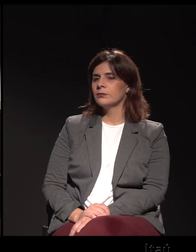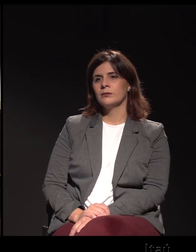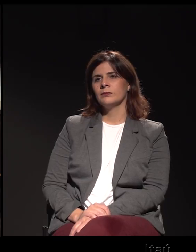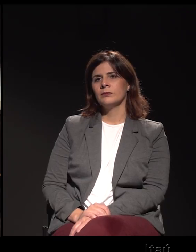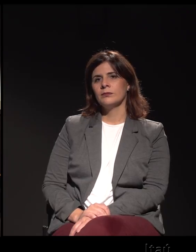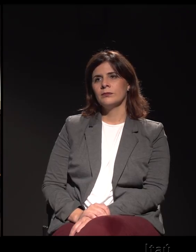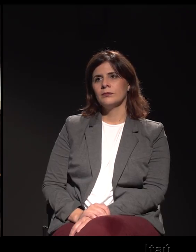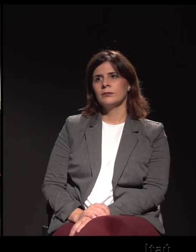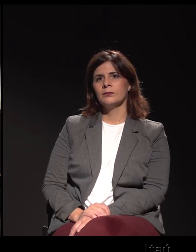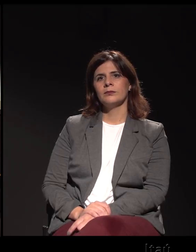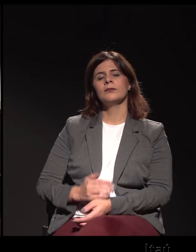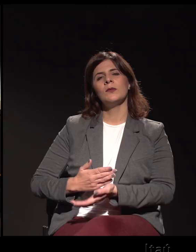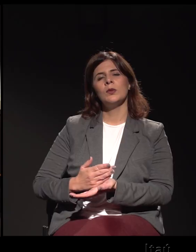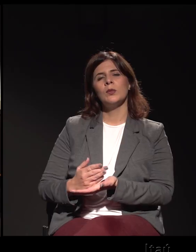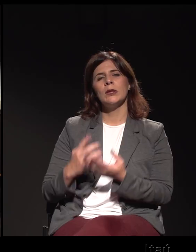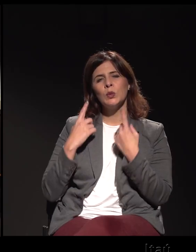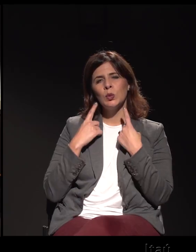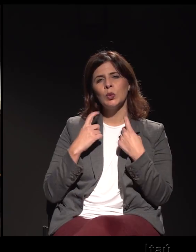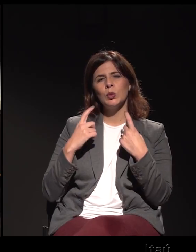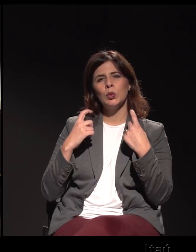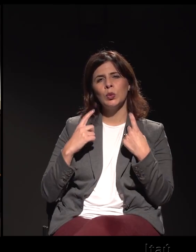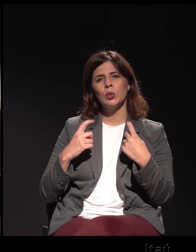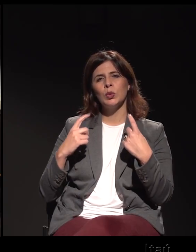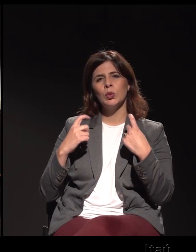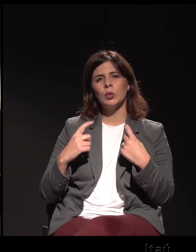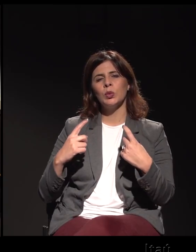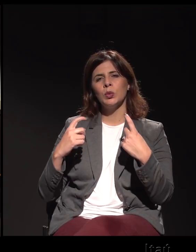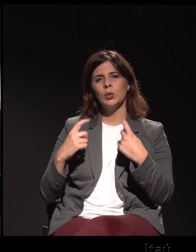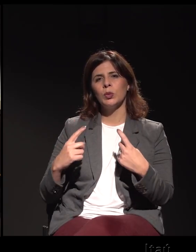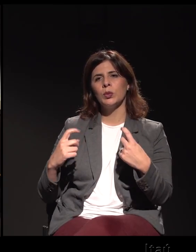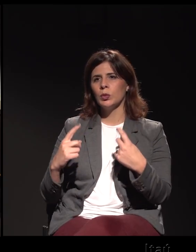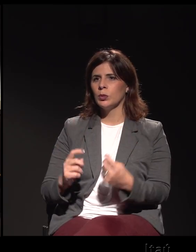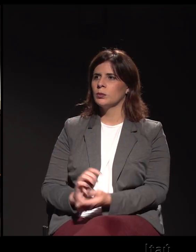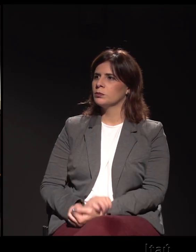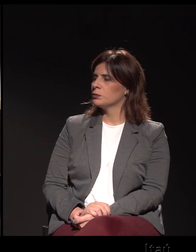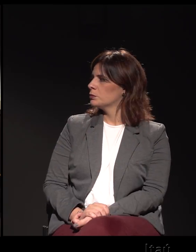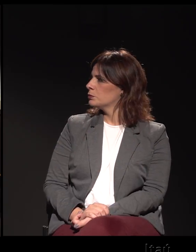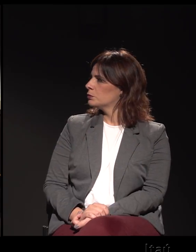Thank you.